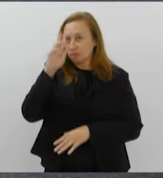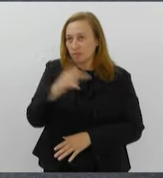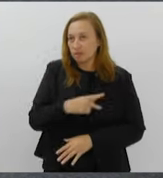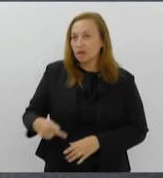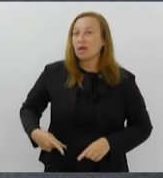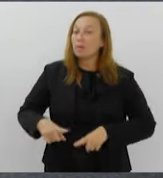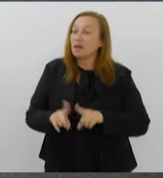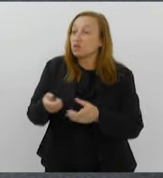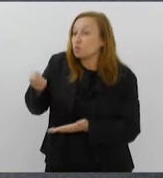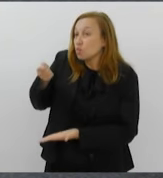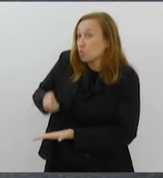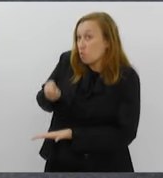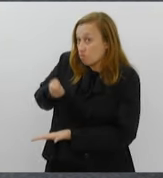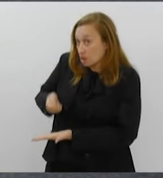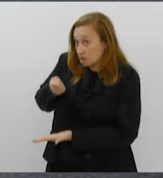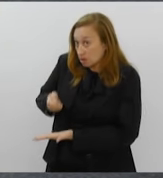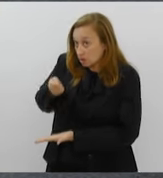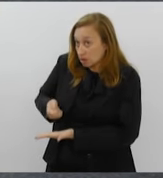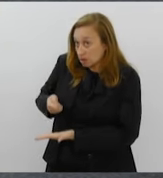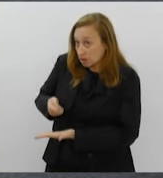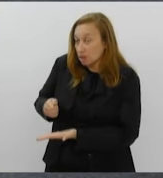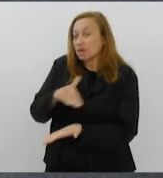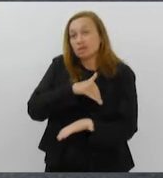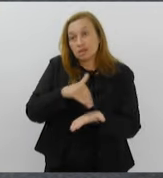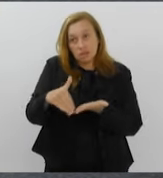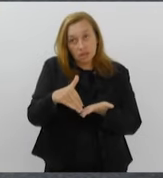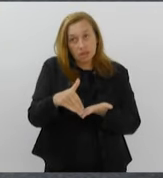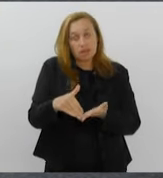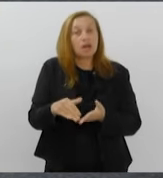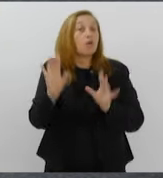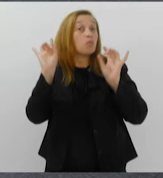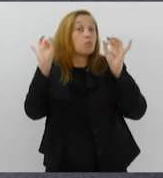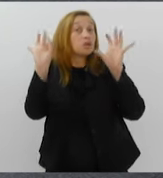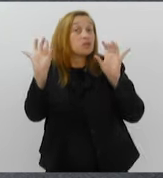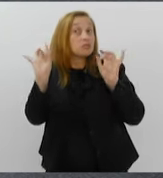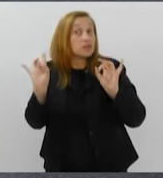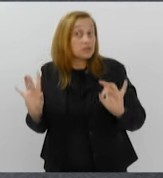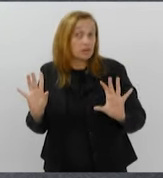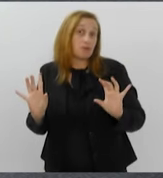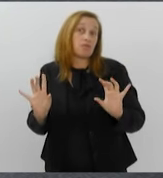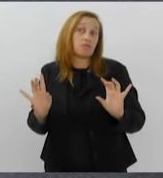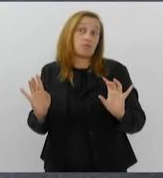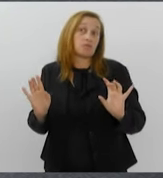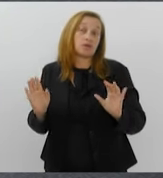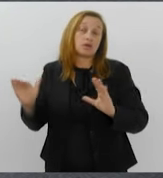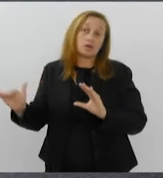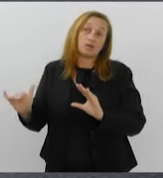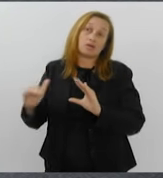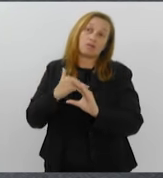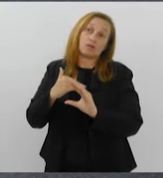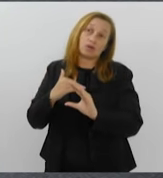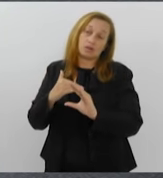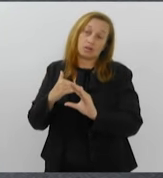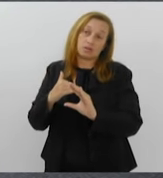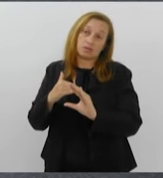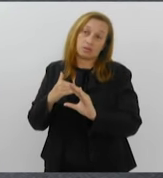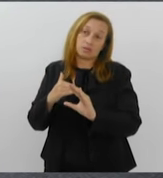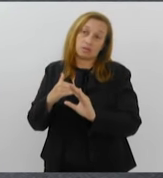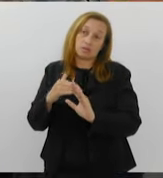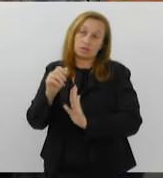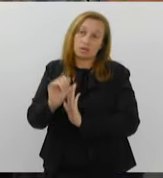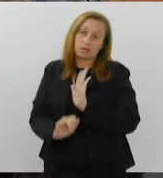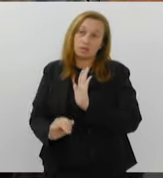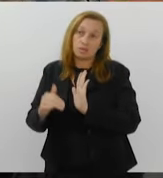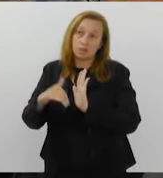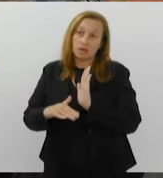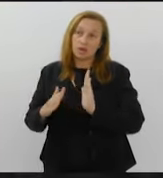aqui cobrando a secretaria específica que mande um memorial para casa. O secretário